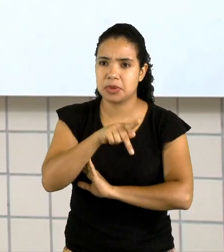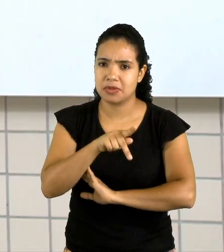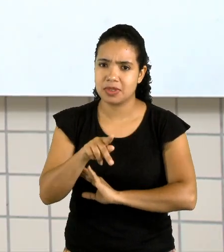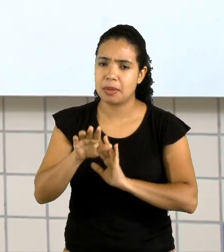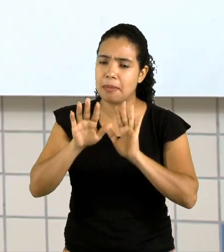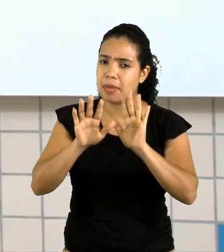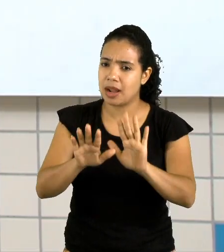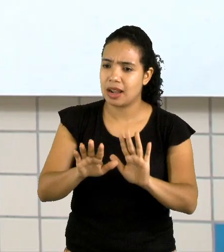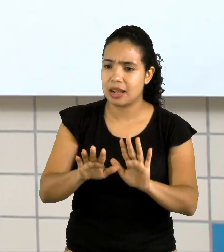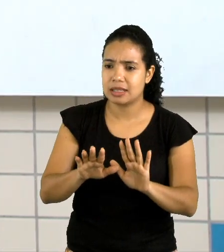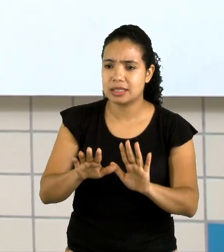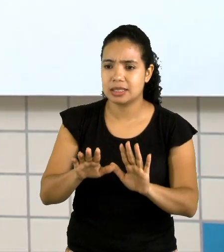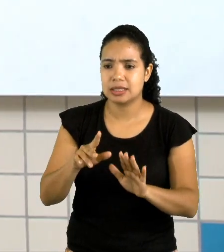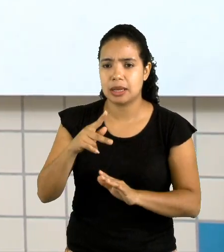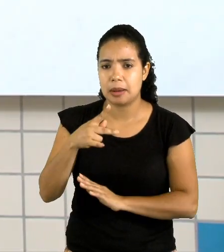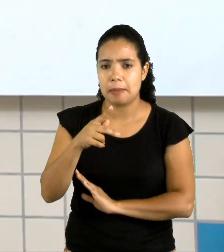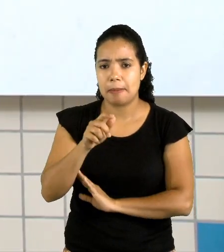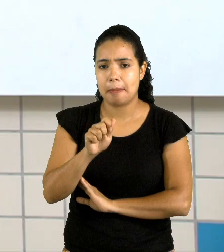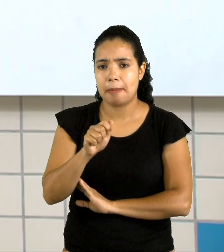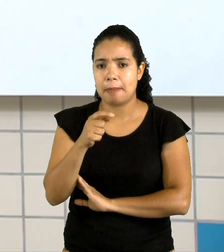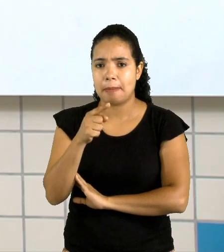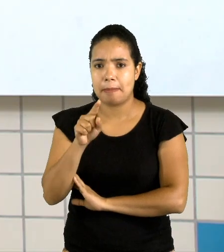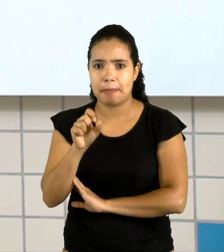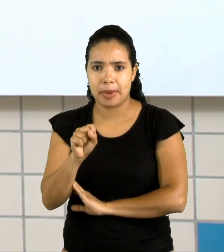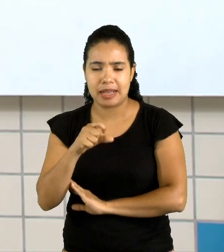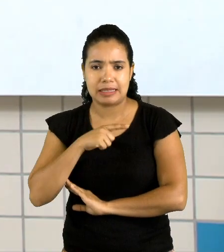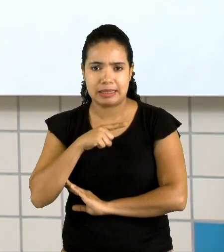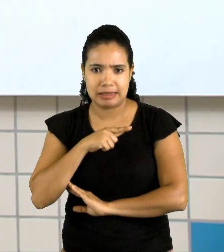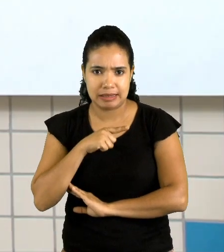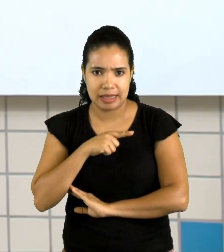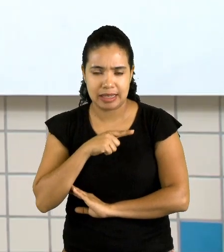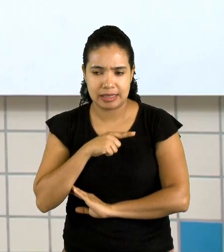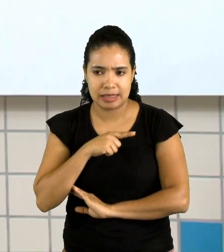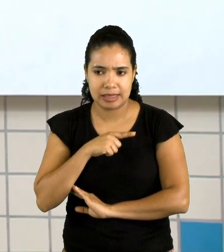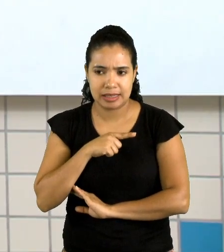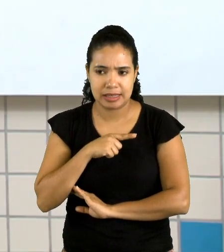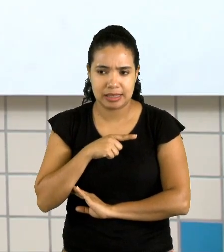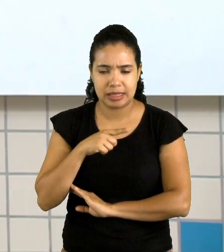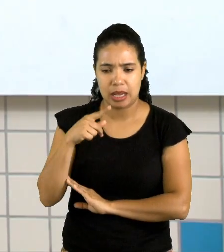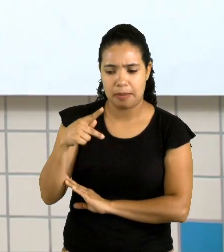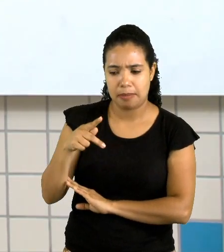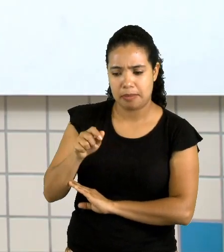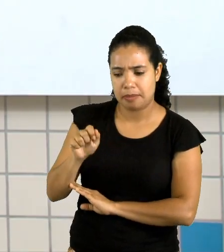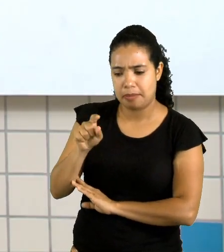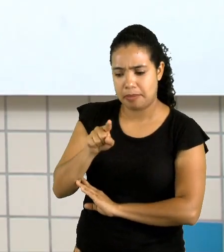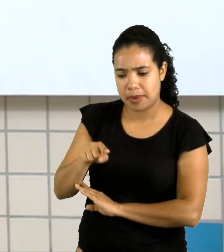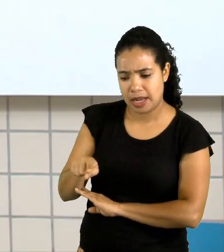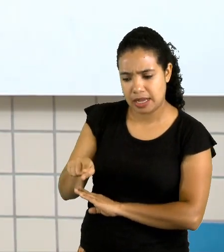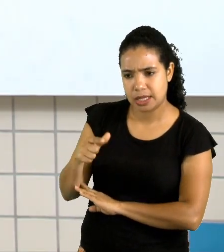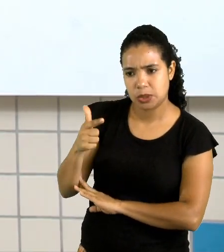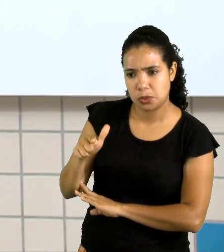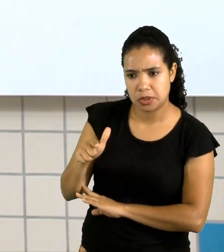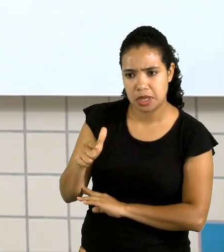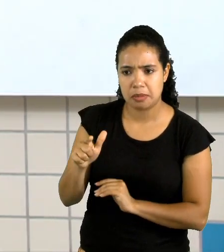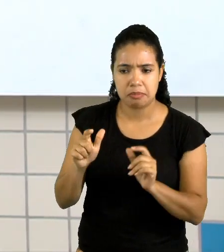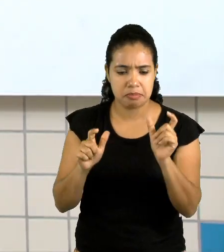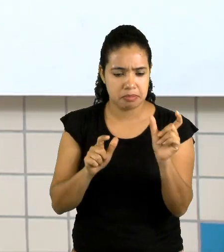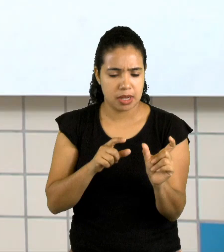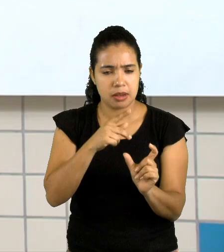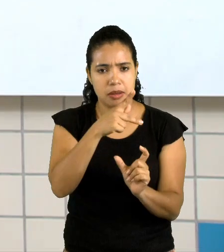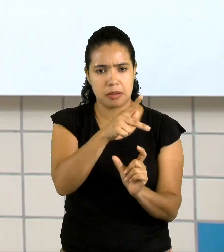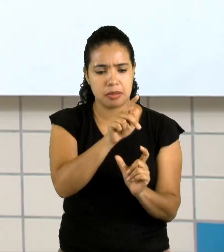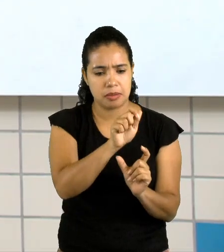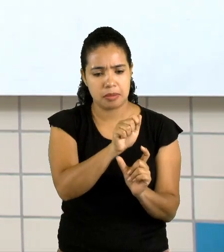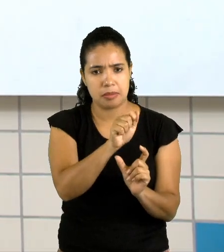mas aqui o paz tem acento e aqui o paz não tem acento. Por que, galerinha, que esse paz